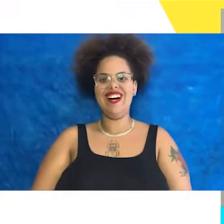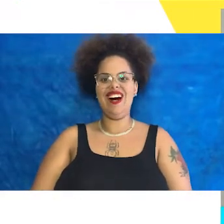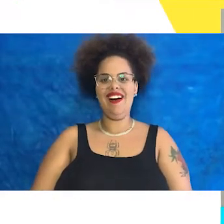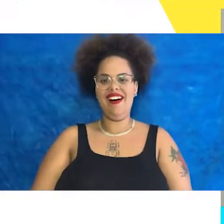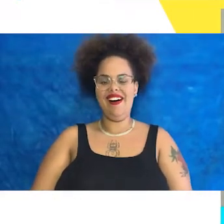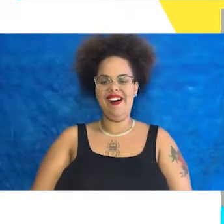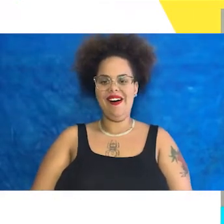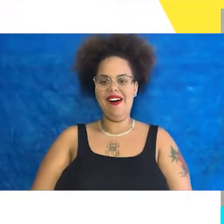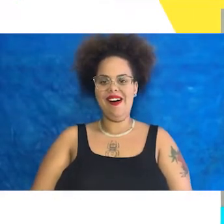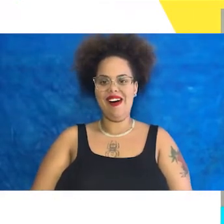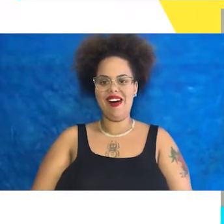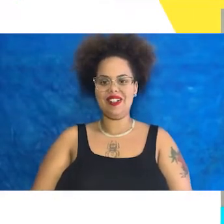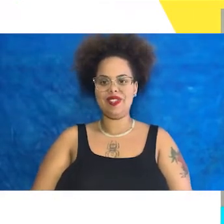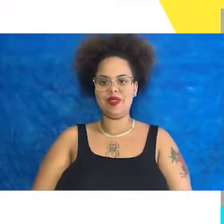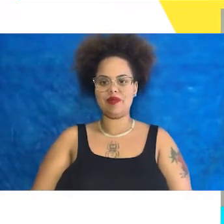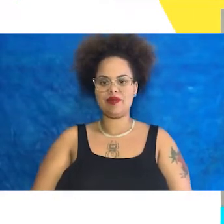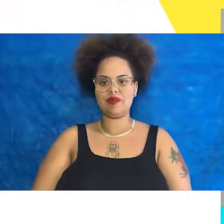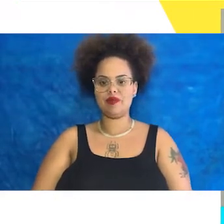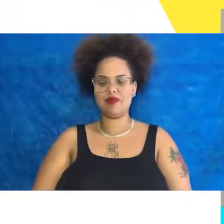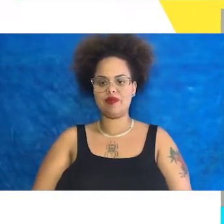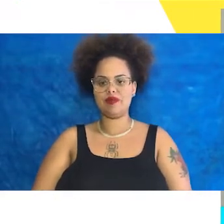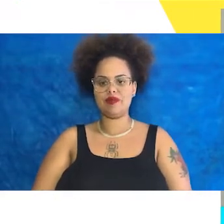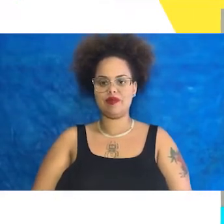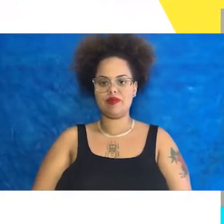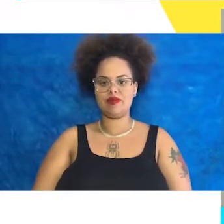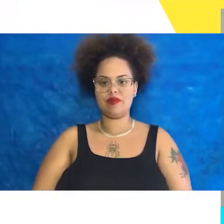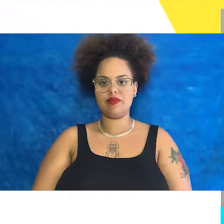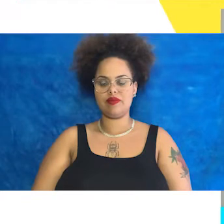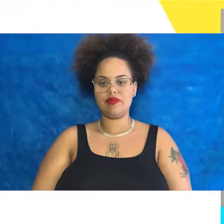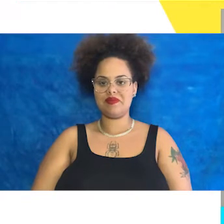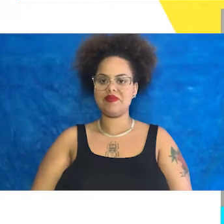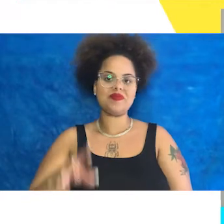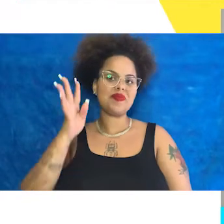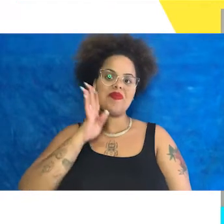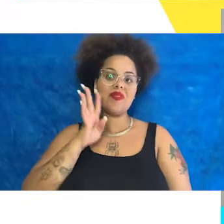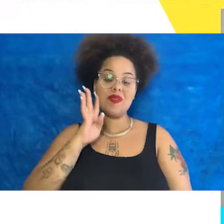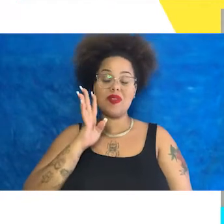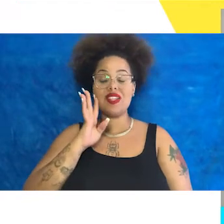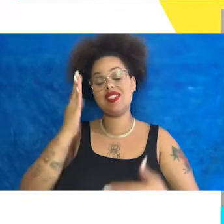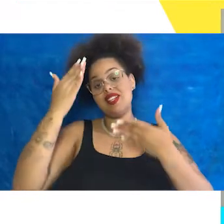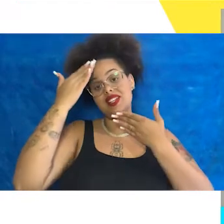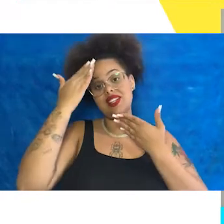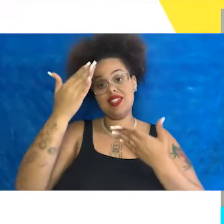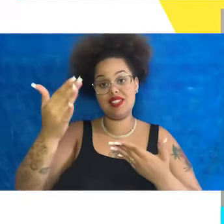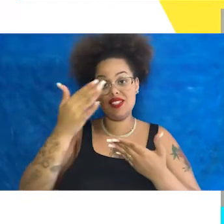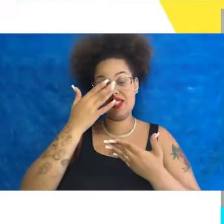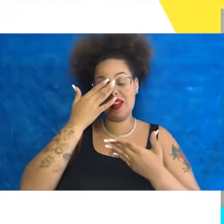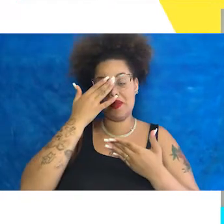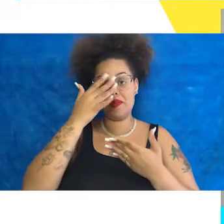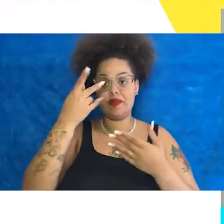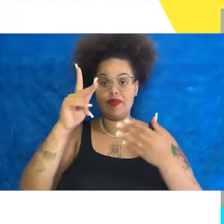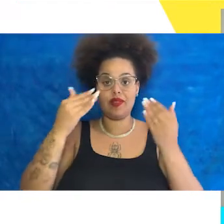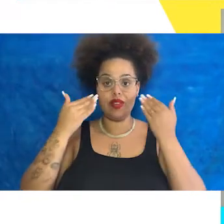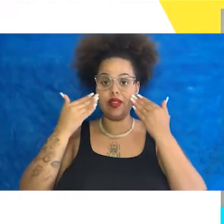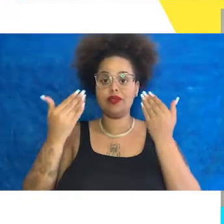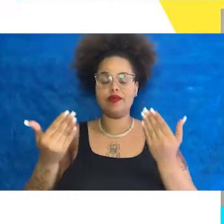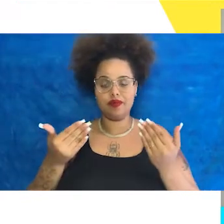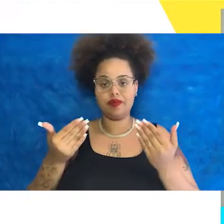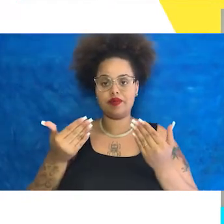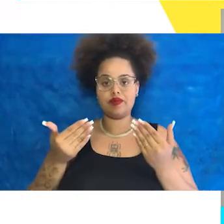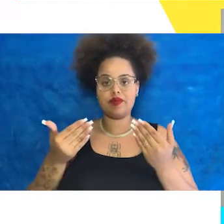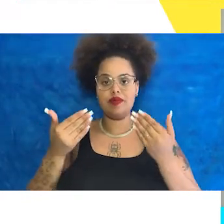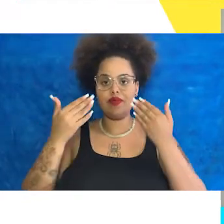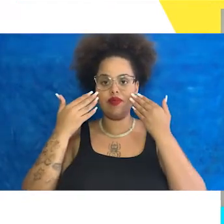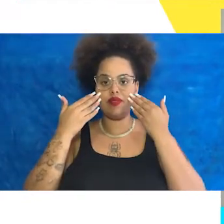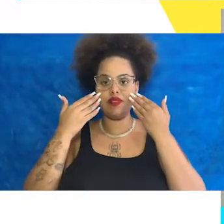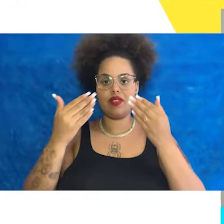Arrasou, querido. Que massa, Tan. Cara, então agradecer assim, a sua presença, presença